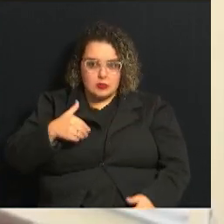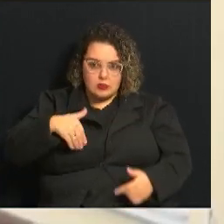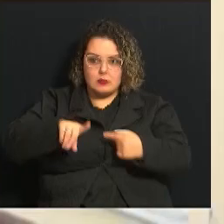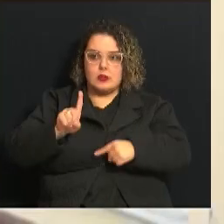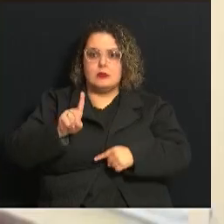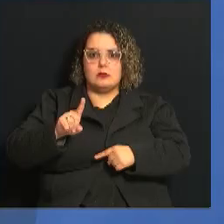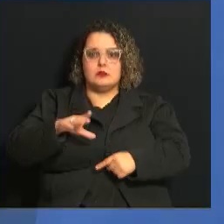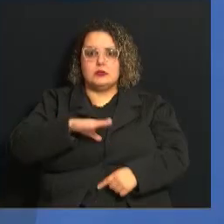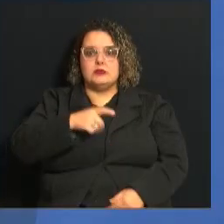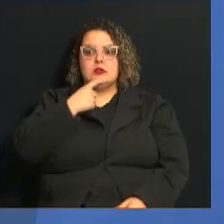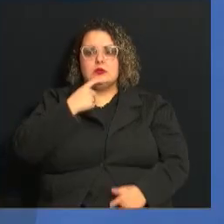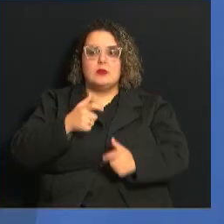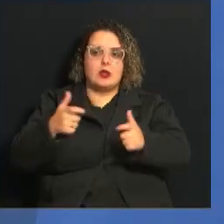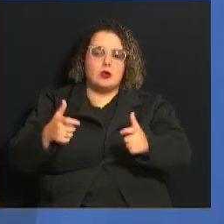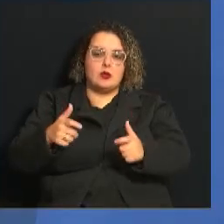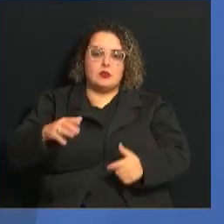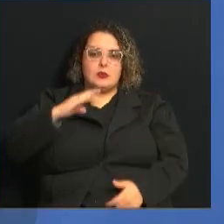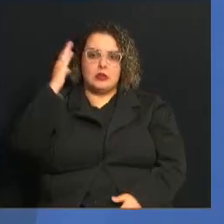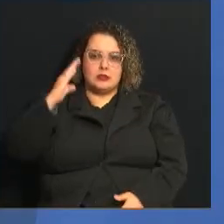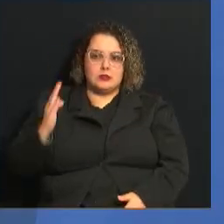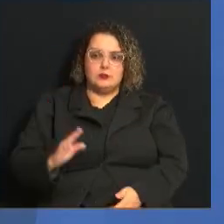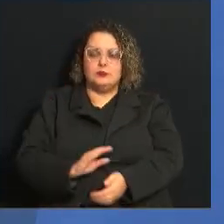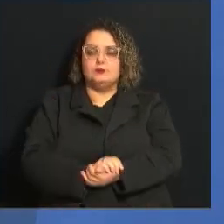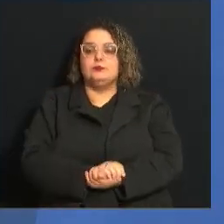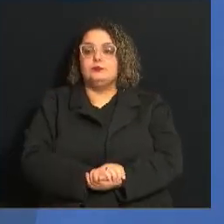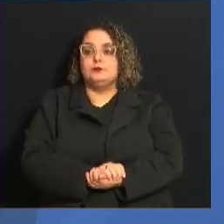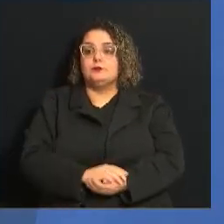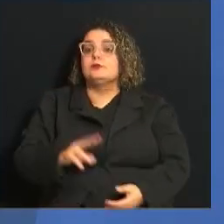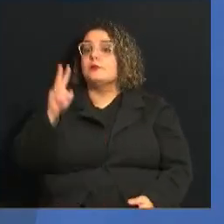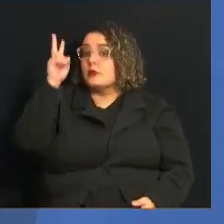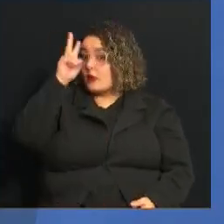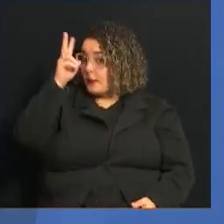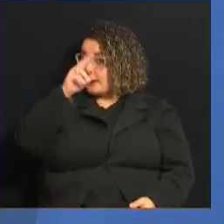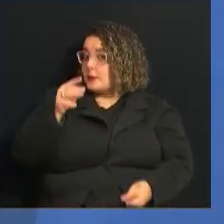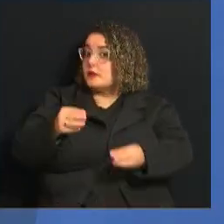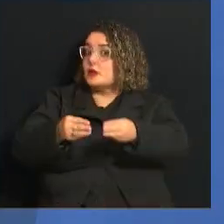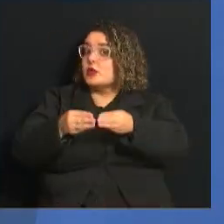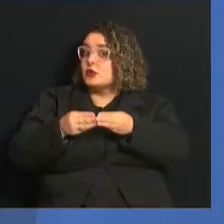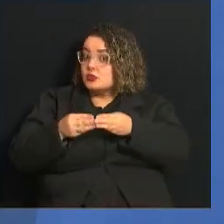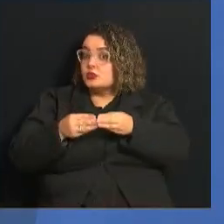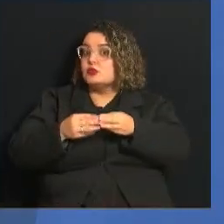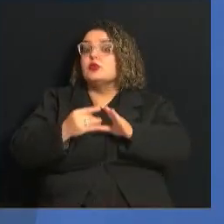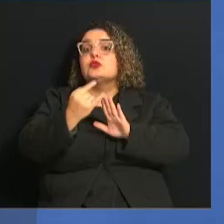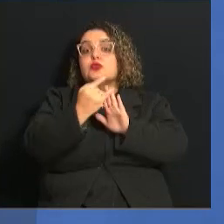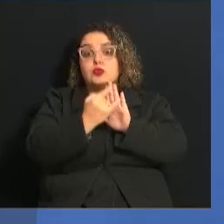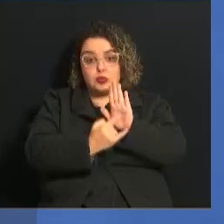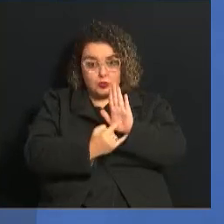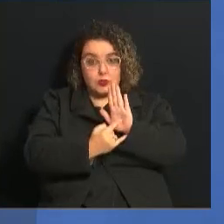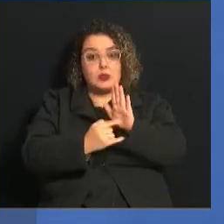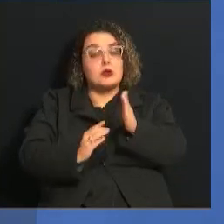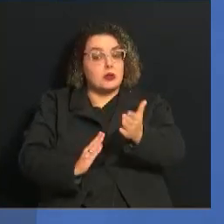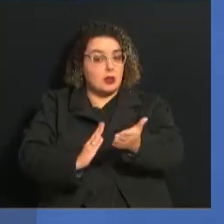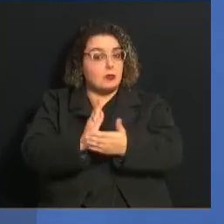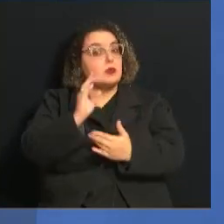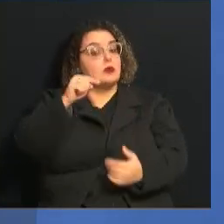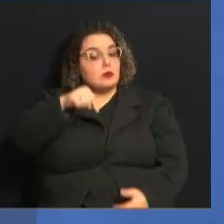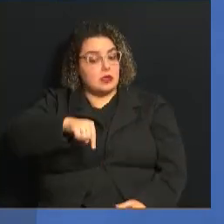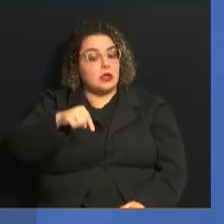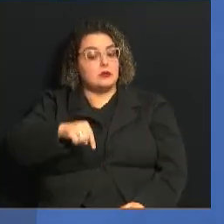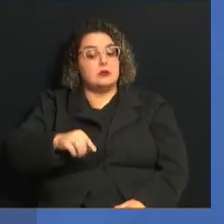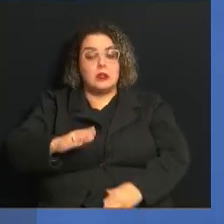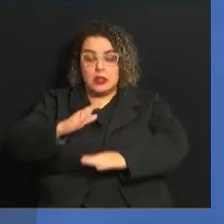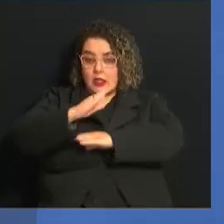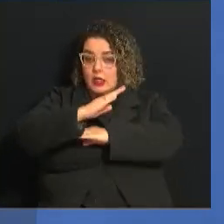Brasil e a gente lembra que as moções são documentos que aprovados pela câmara de